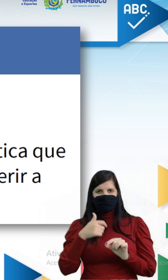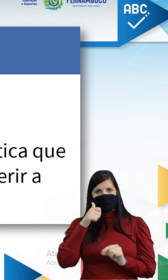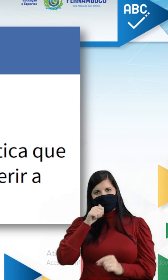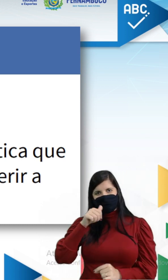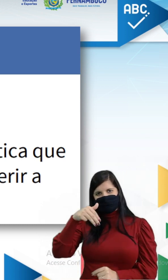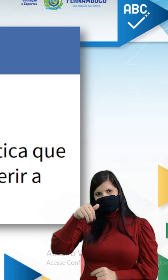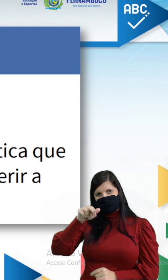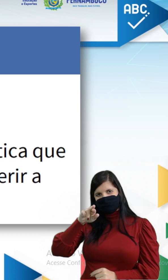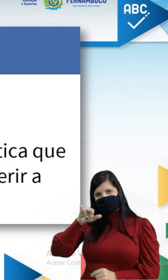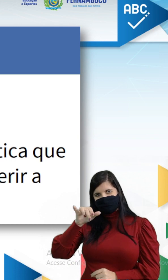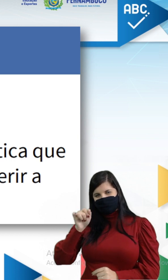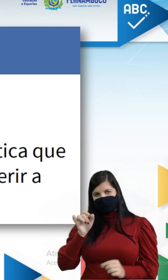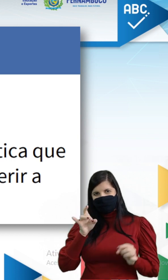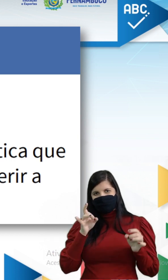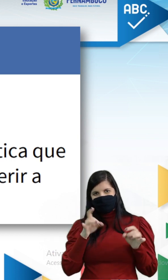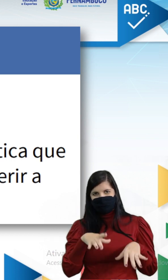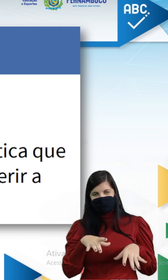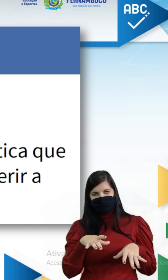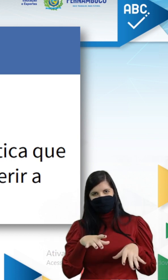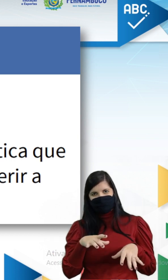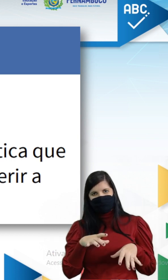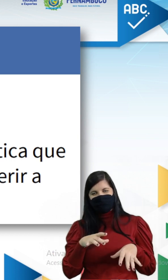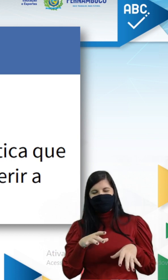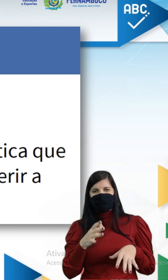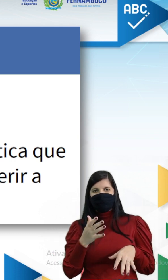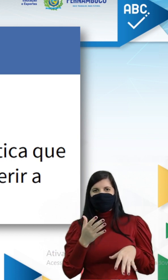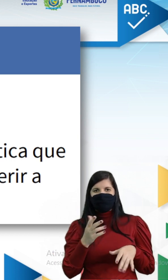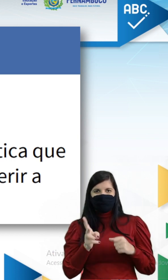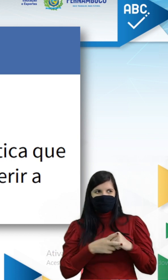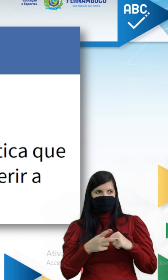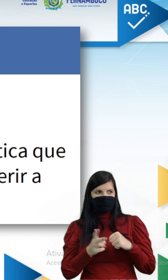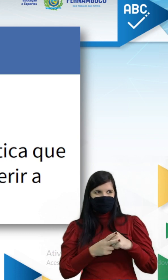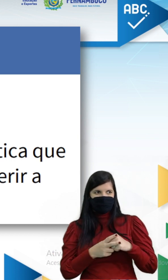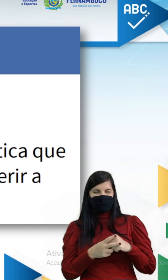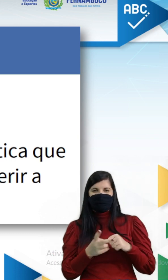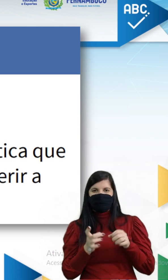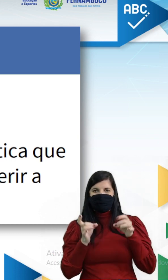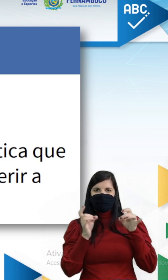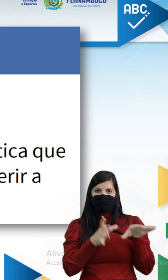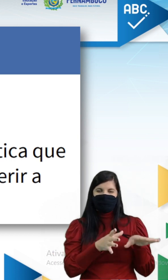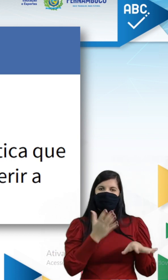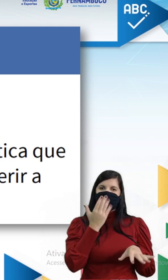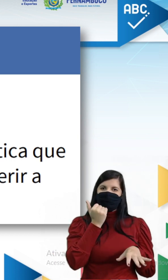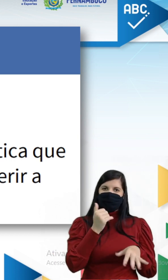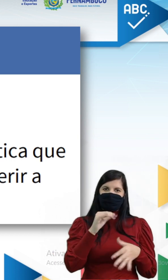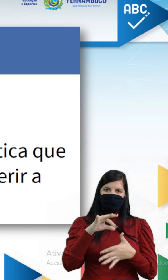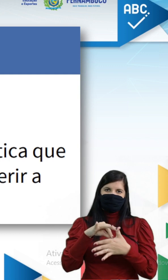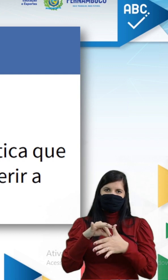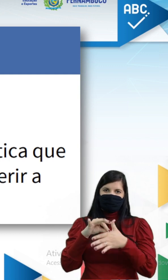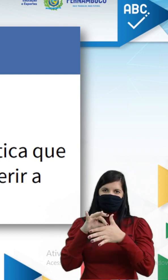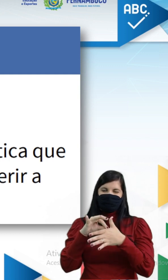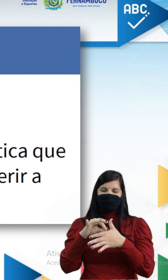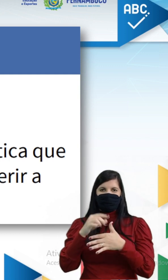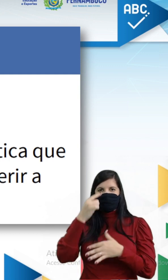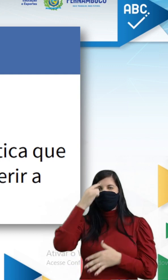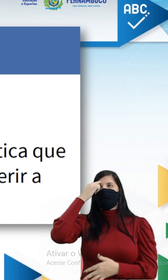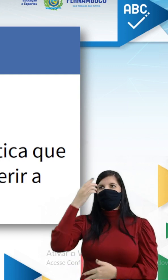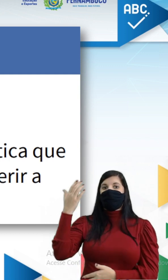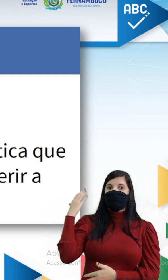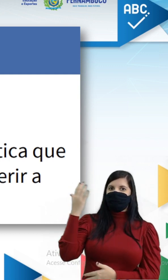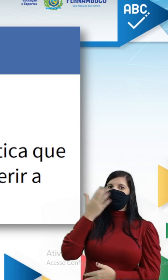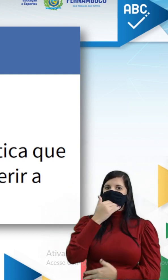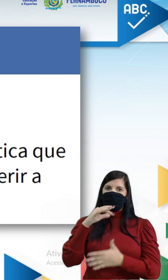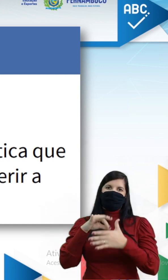Maria deixou, veja que o verbo está em negrito, de comer carnes, pressupõe-se que Maria comia carne.